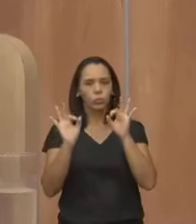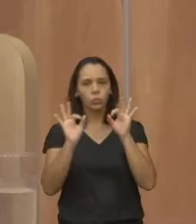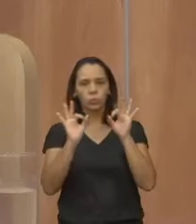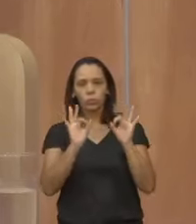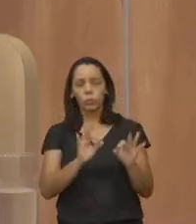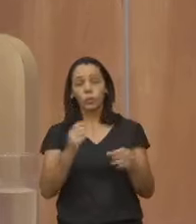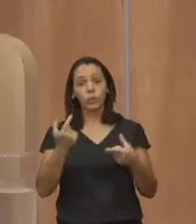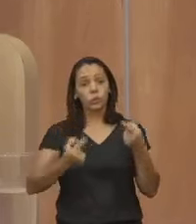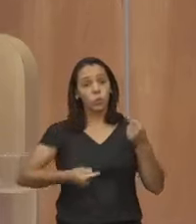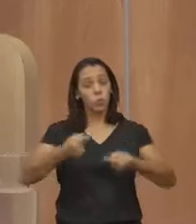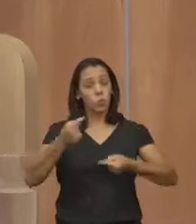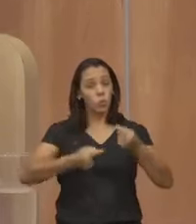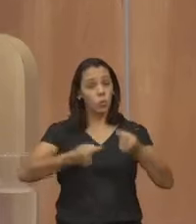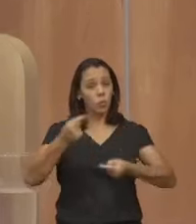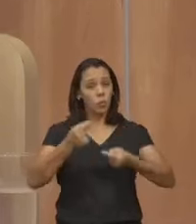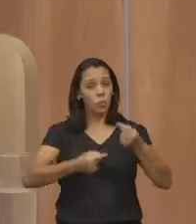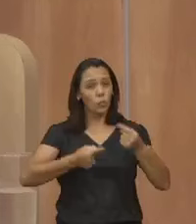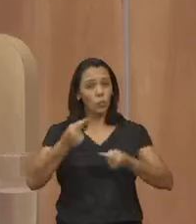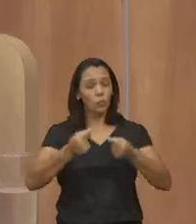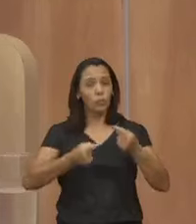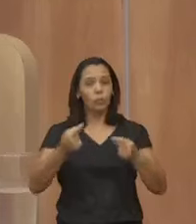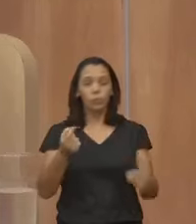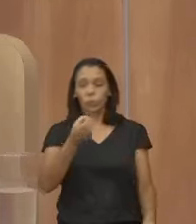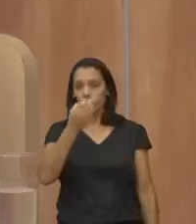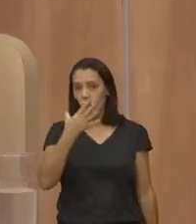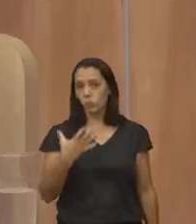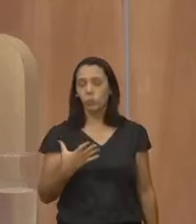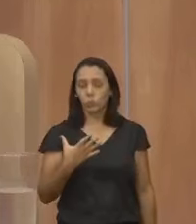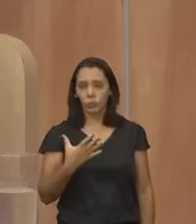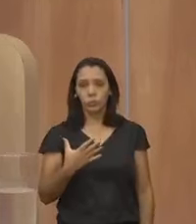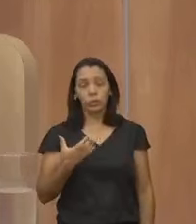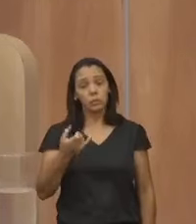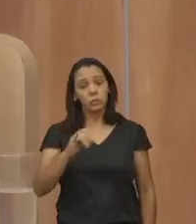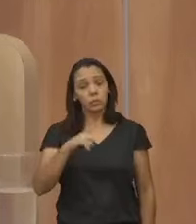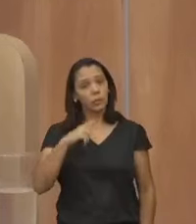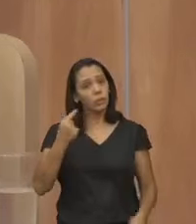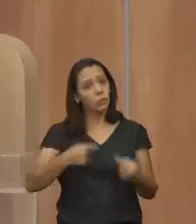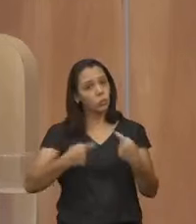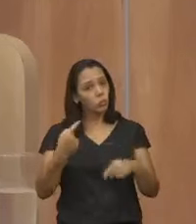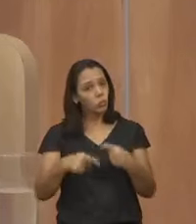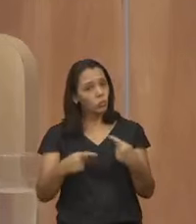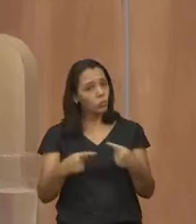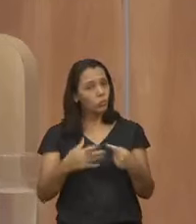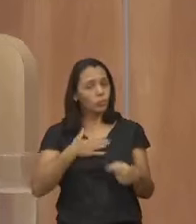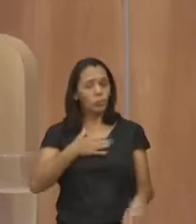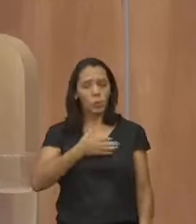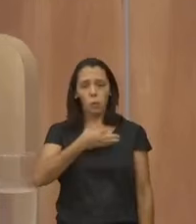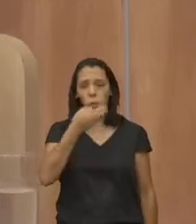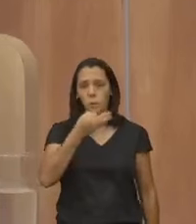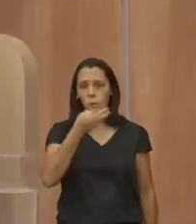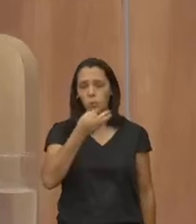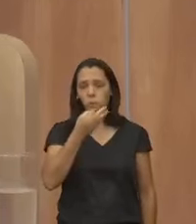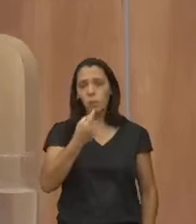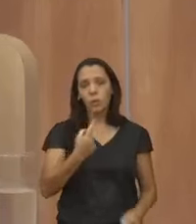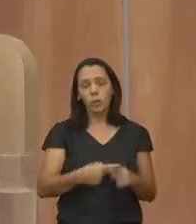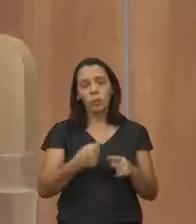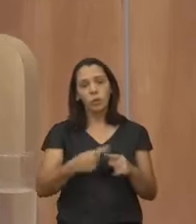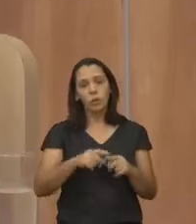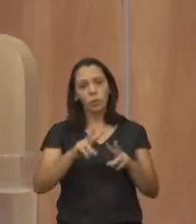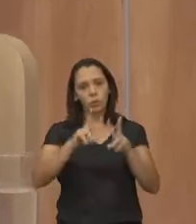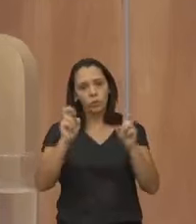uma discussão muito saudável. Se tem discussão, no meu ponto de vista, é porque tem